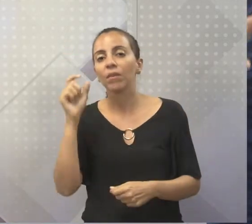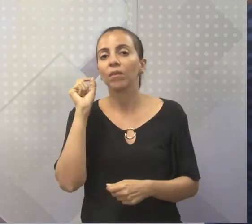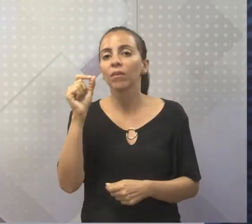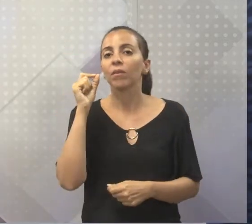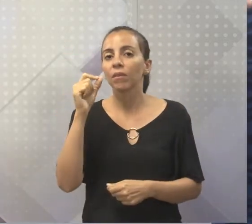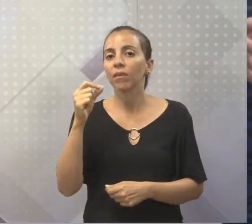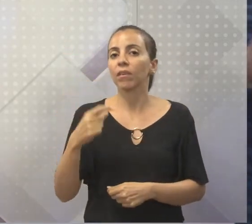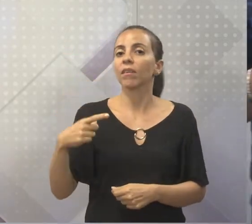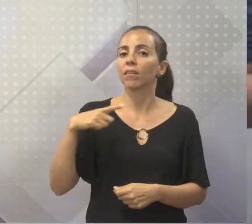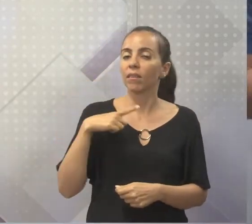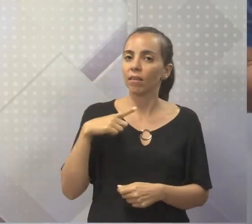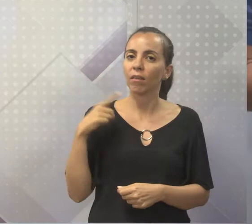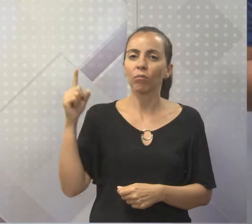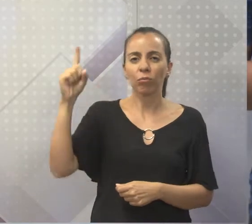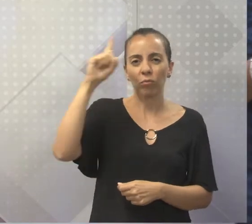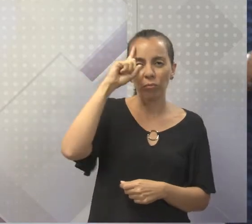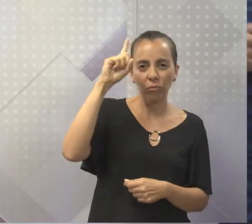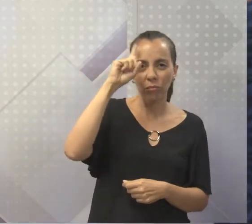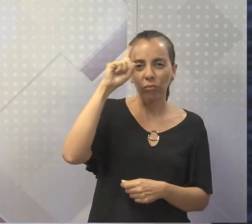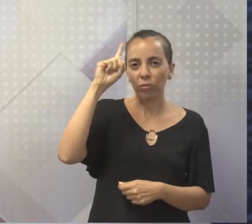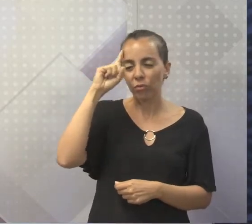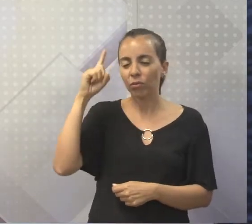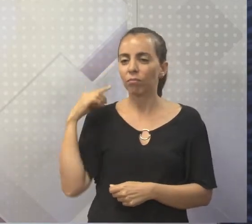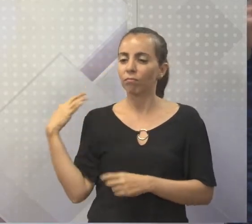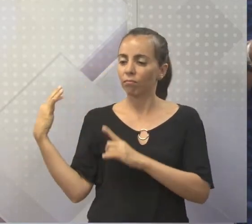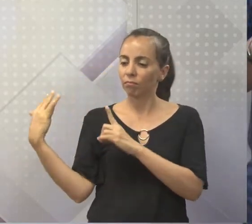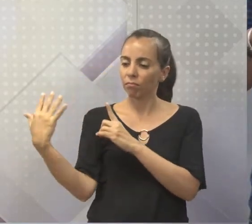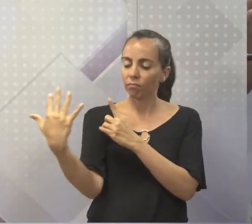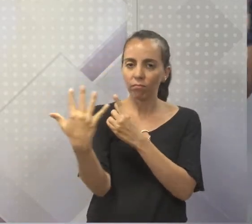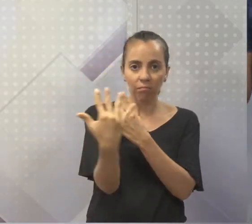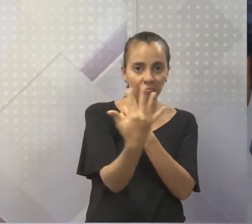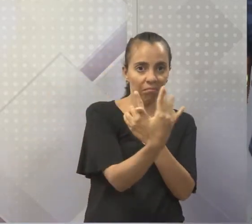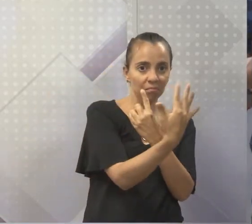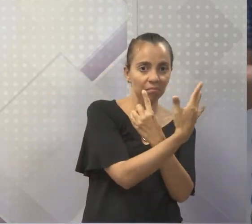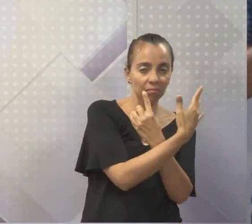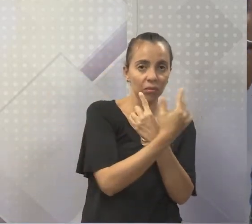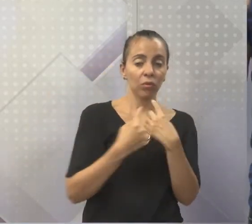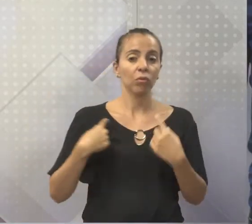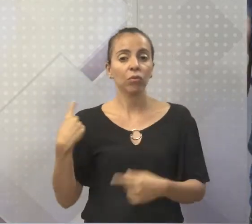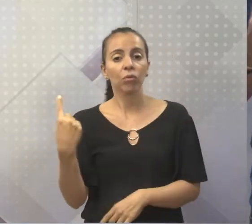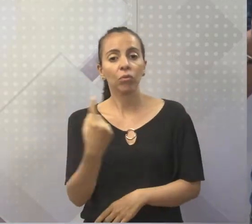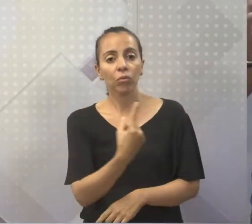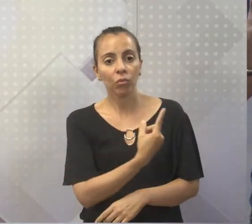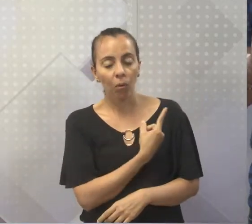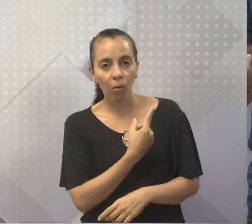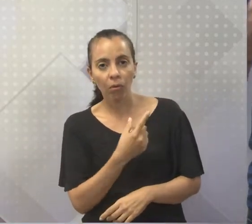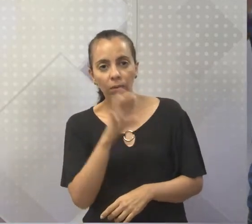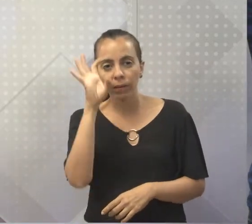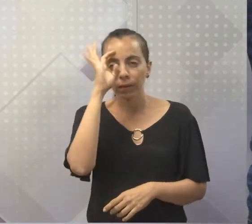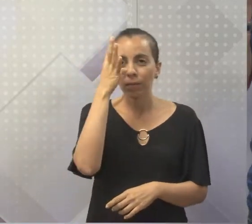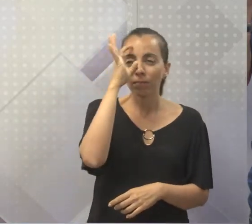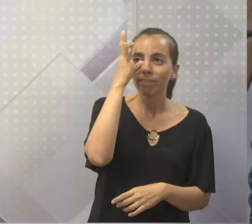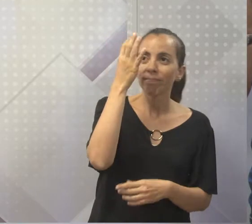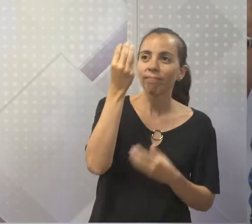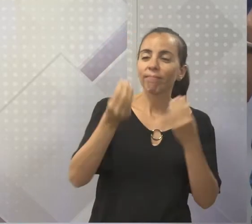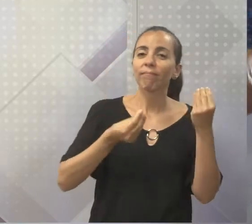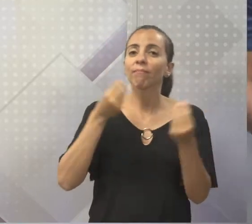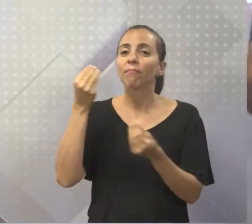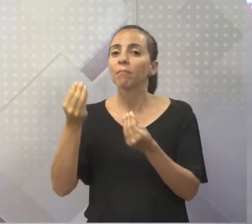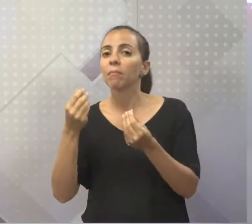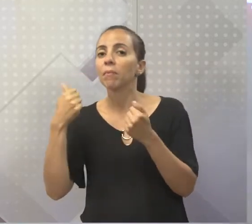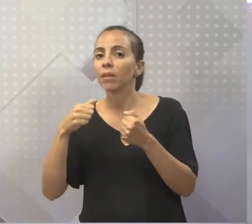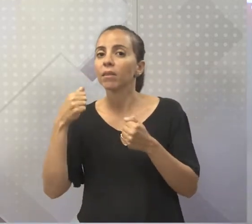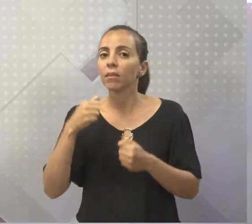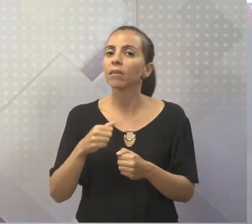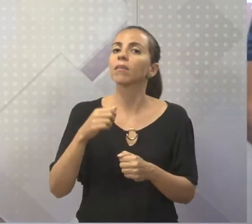no nosso cotidiano e que nós não temos como resolver a não ser com